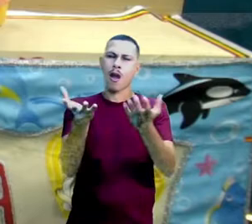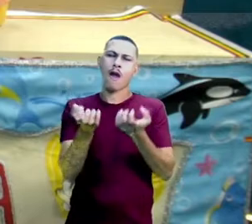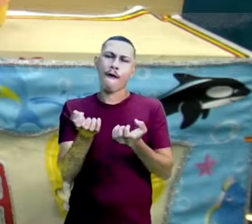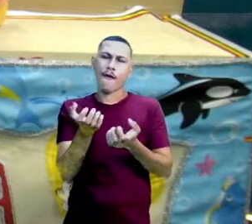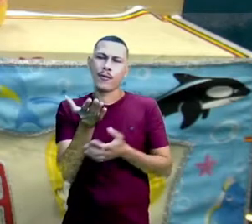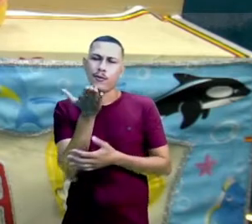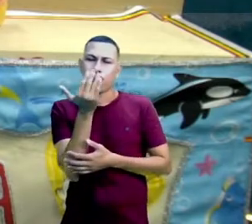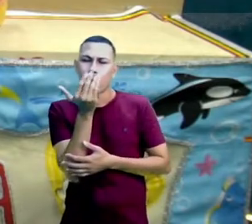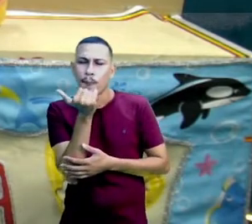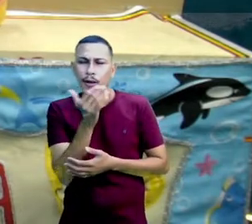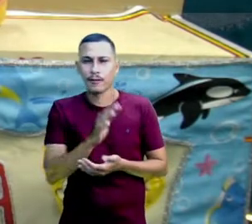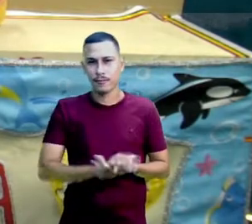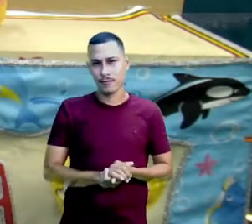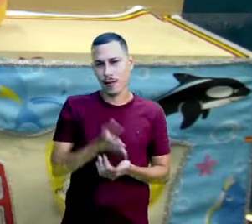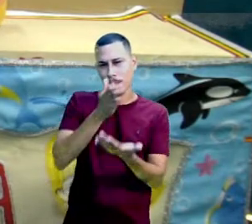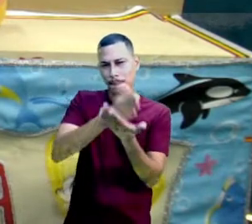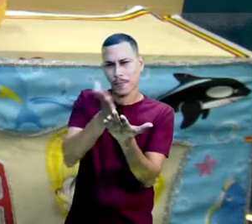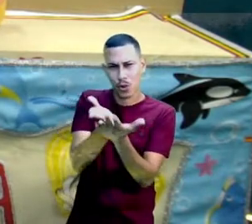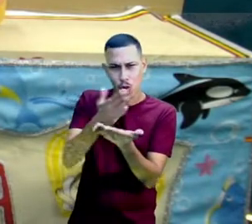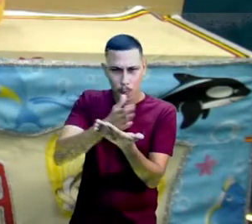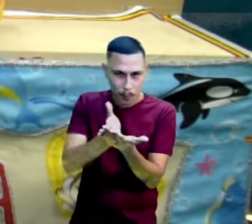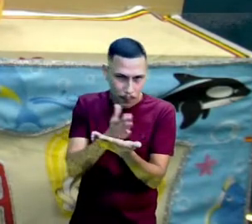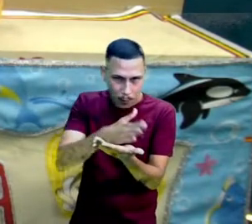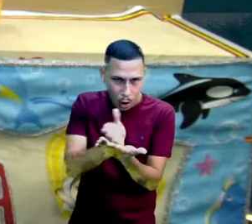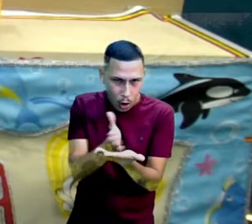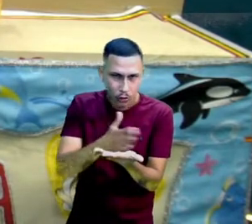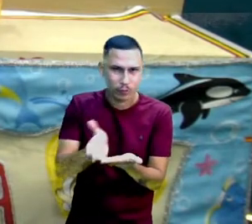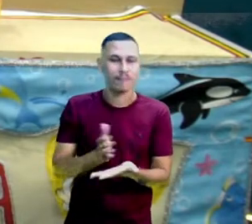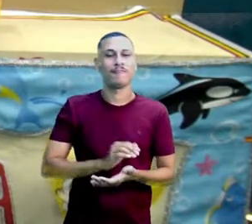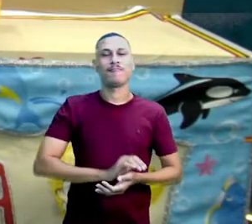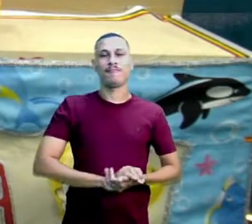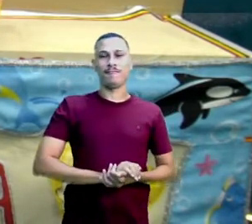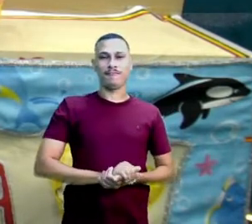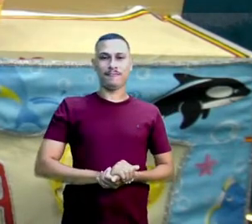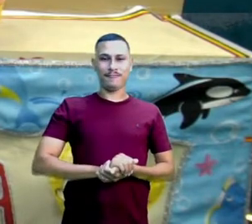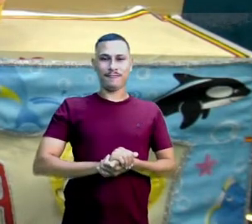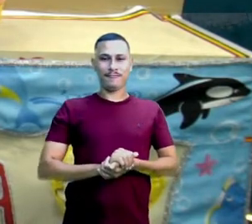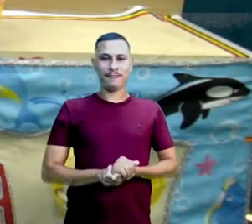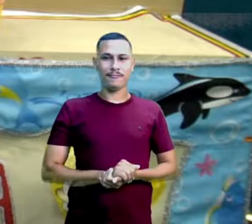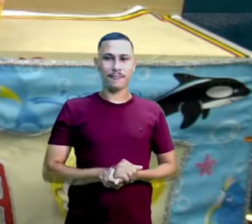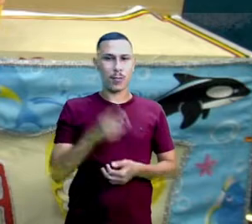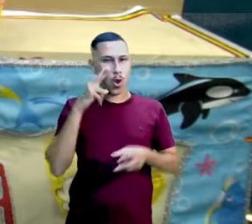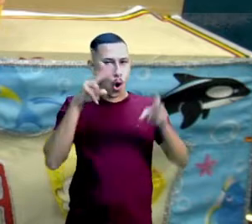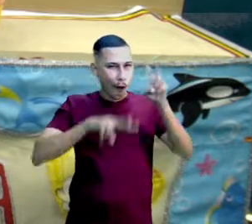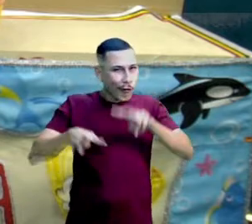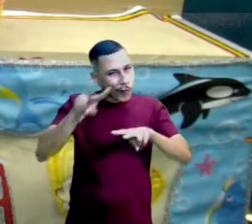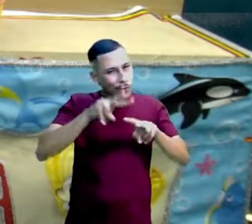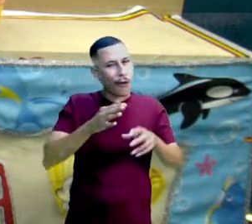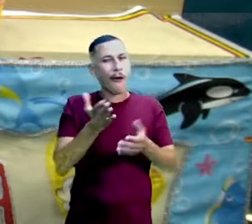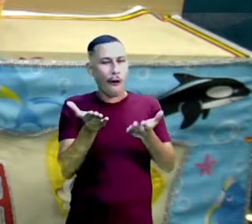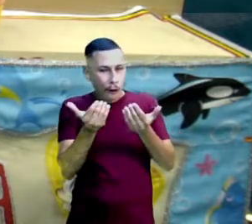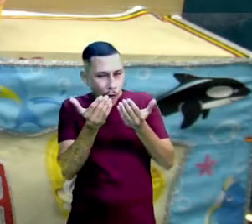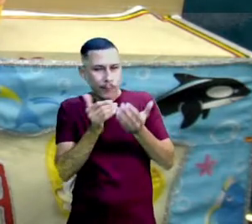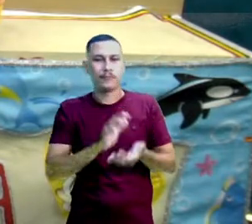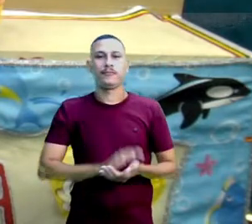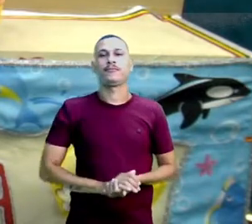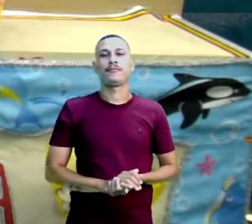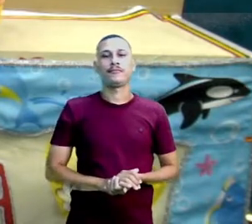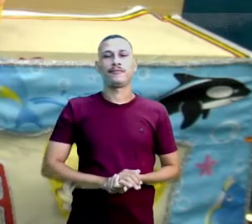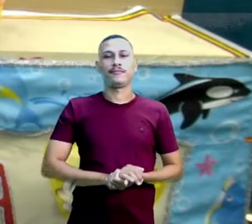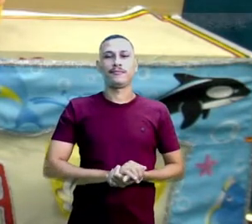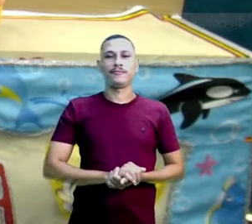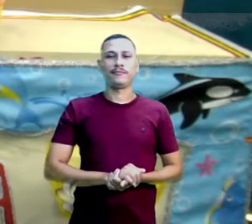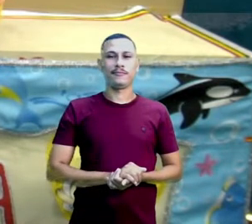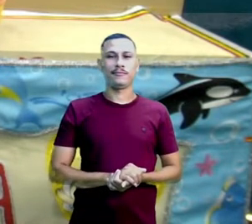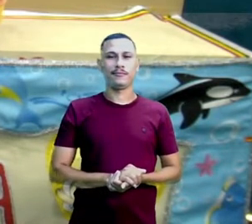comer bolo. Olha, o tempo todo, viu, leiturinha? Ele queria